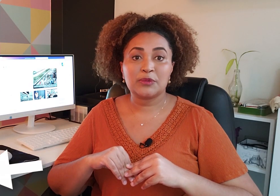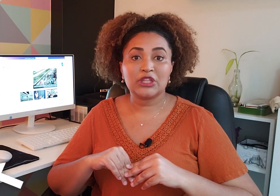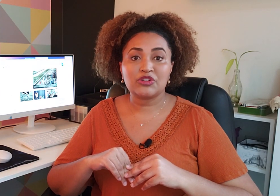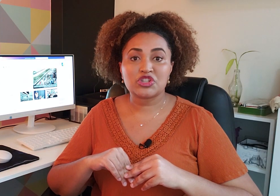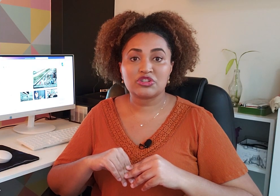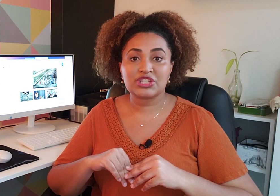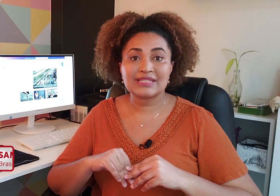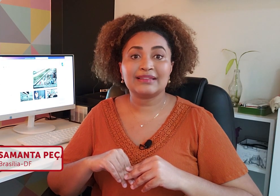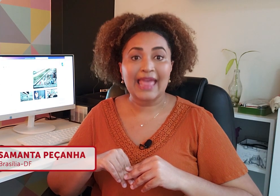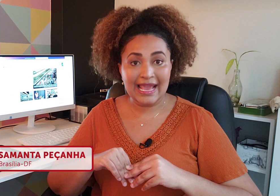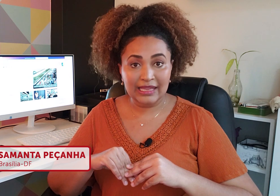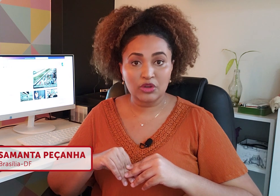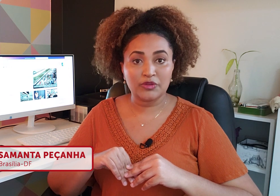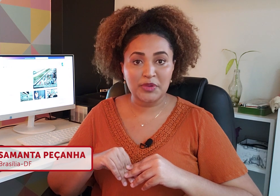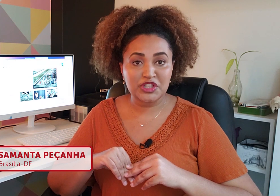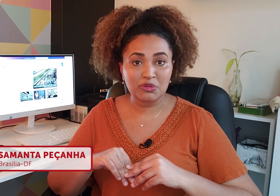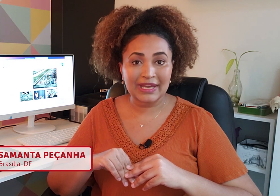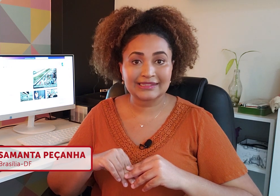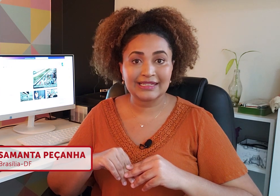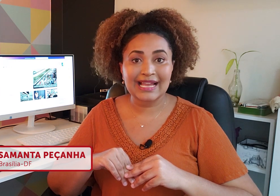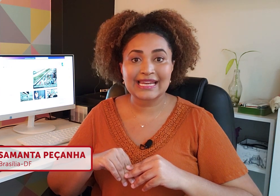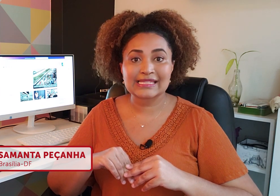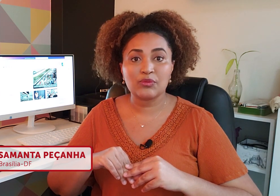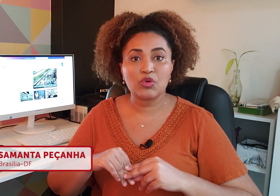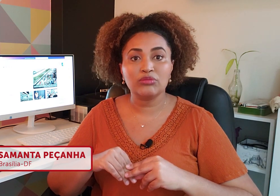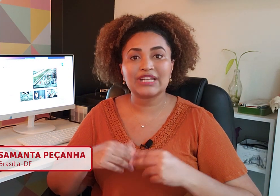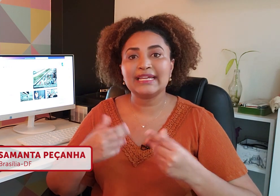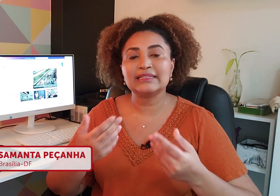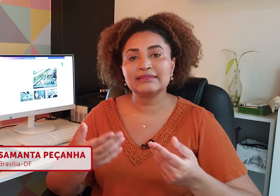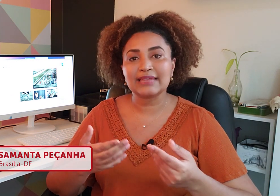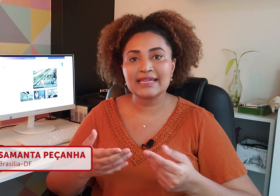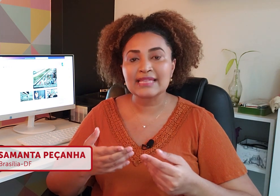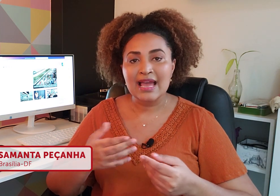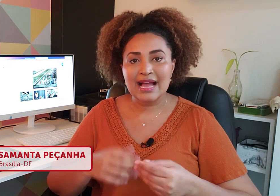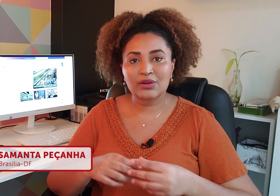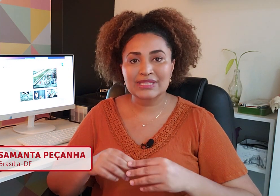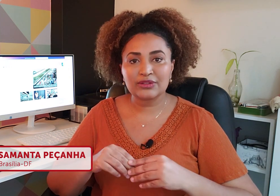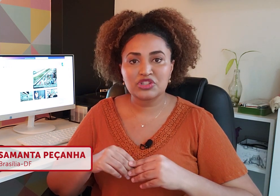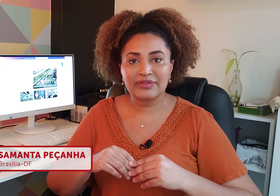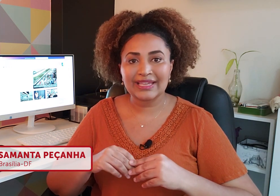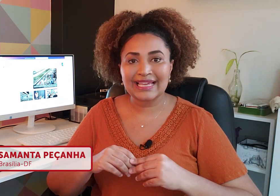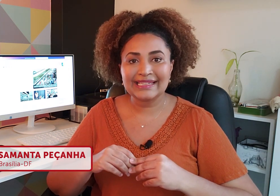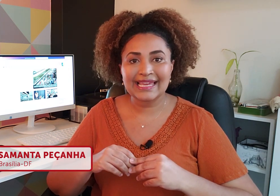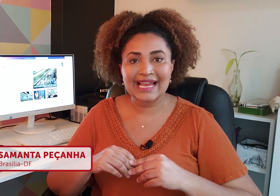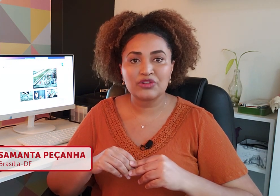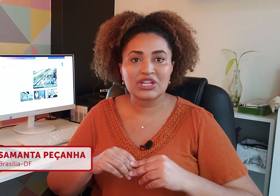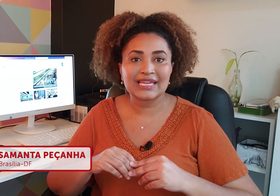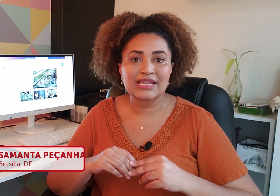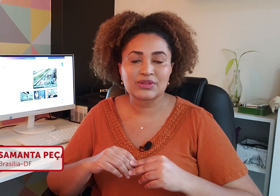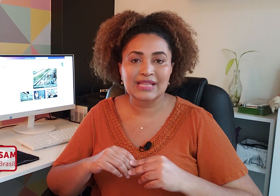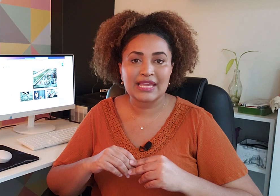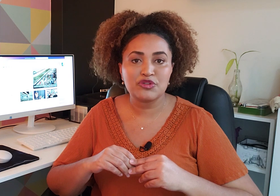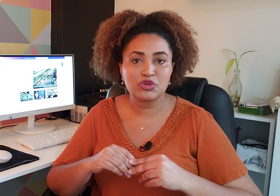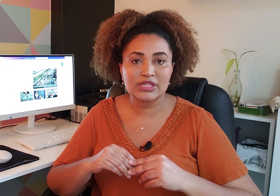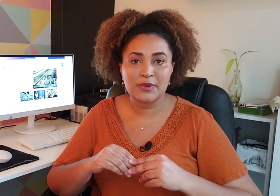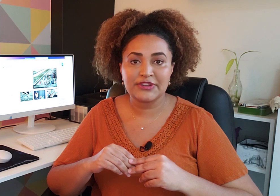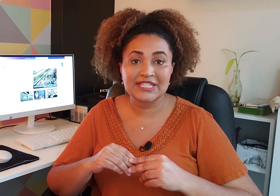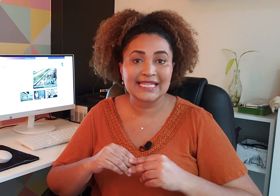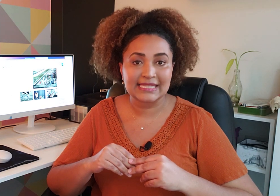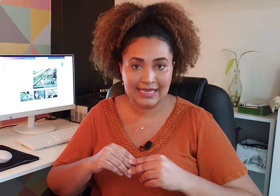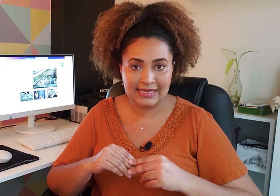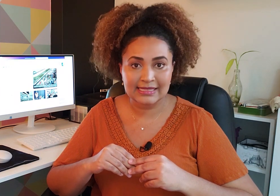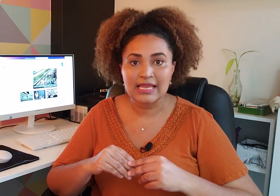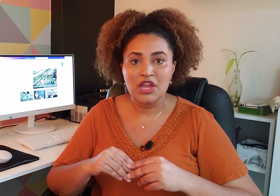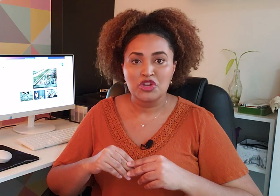superior tribunal de justiça nega novo pedido para trancar ação contra irlandês acusado de venda ilegal de ingressos na